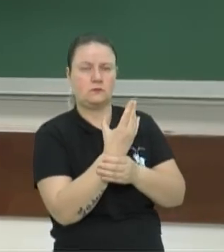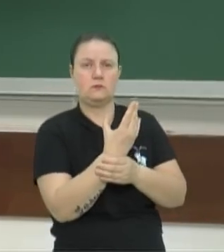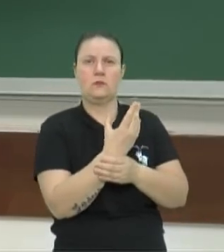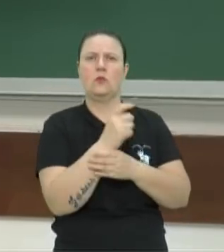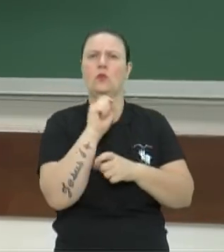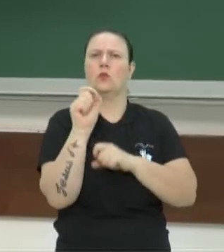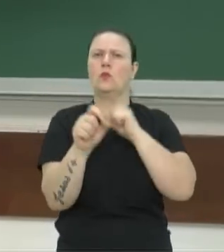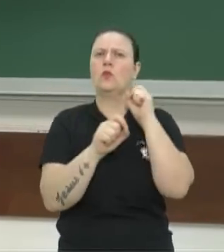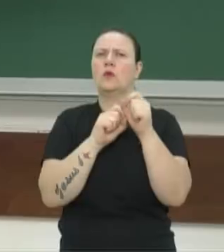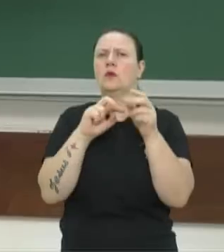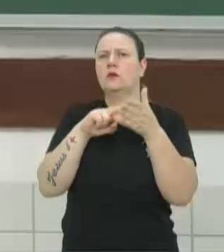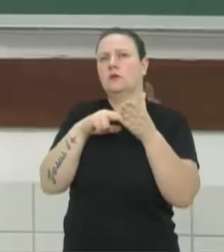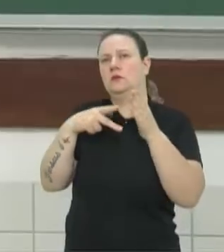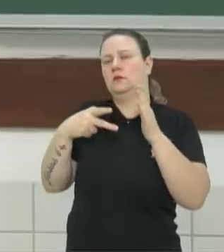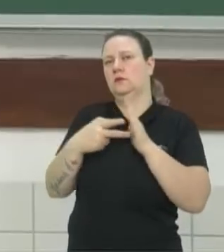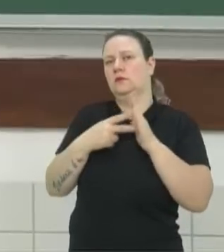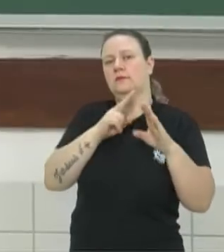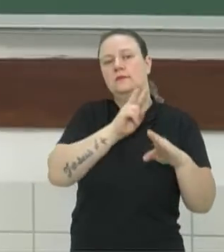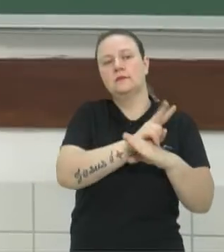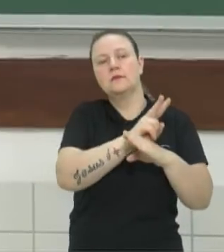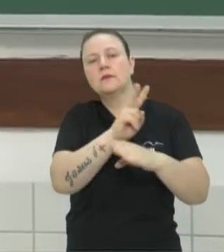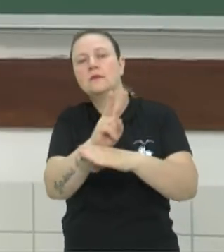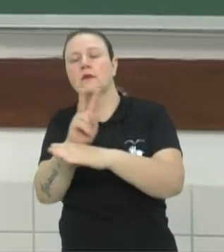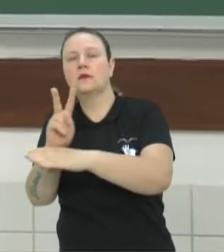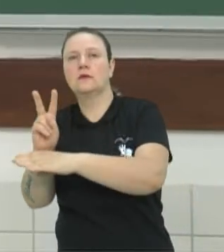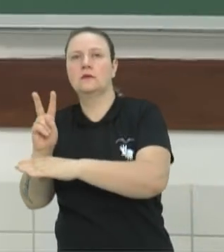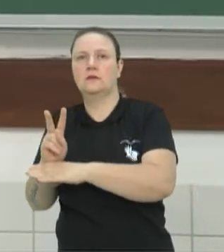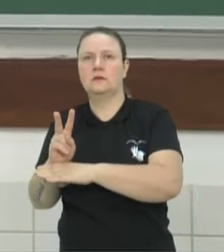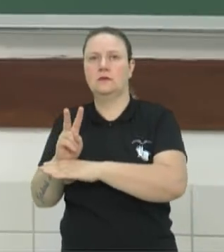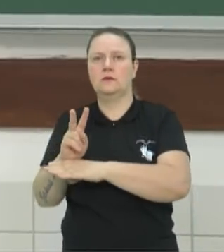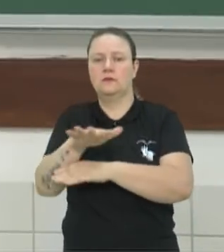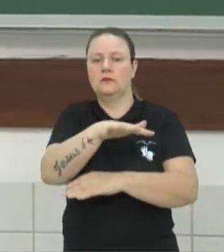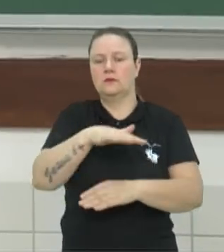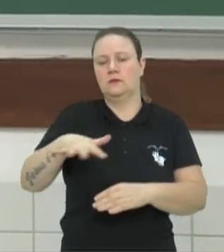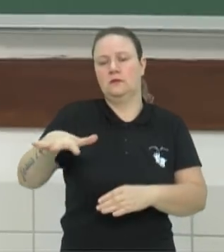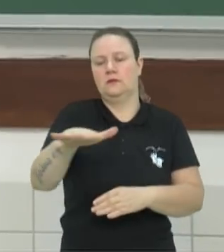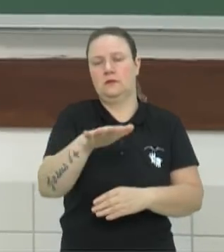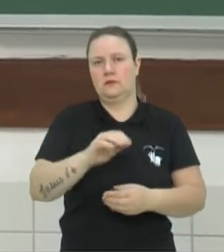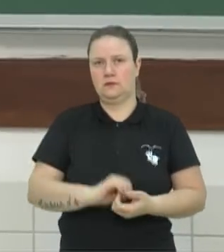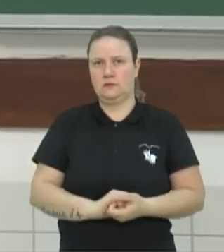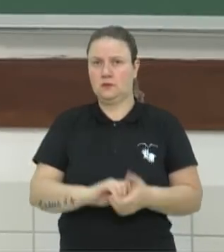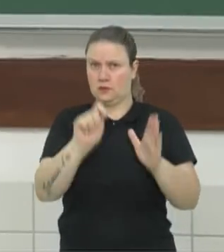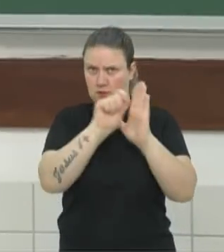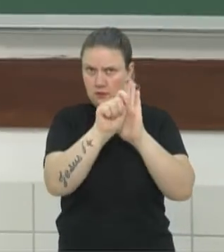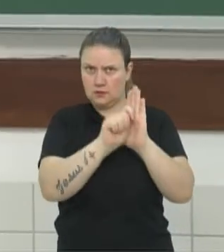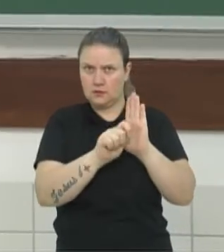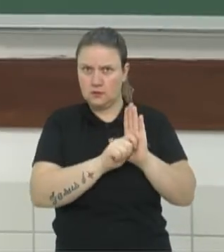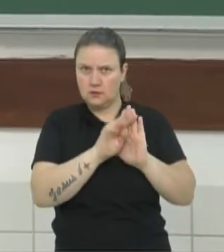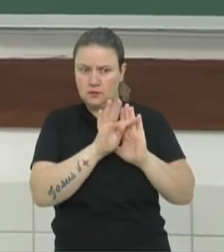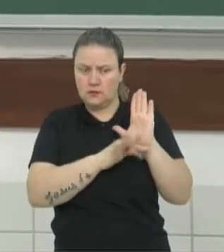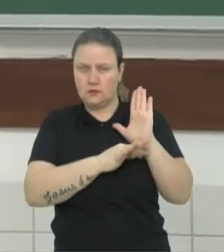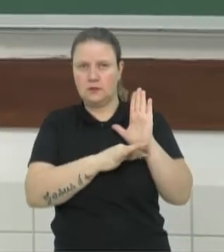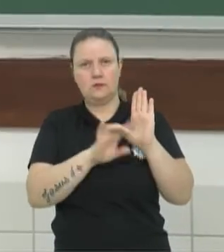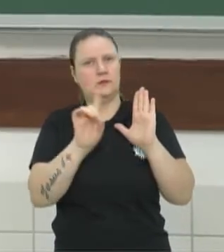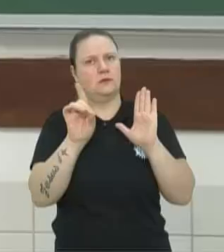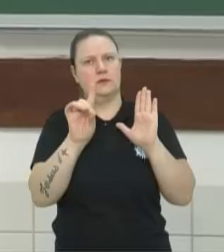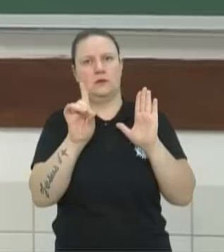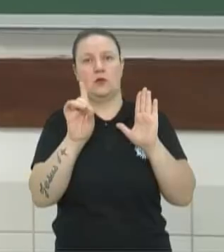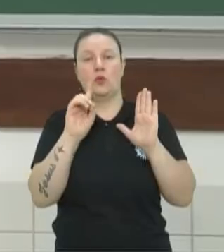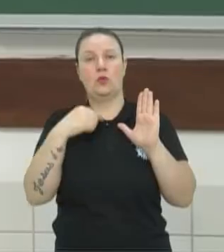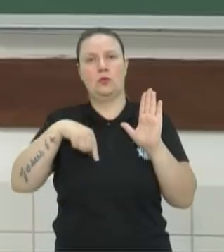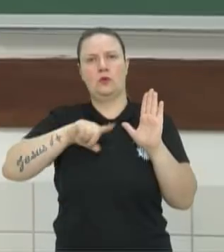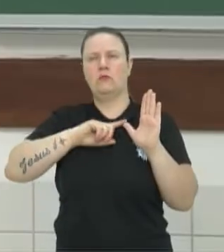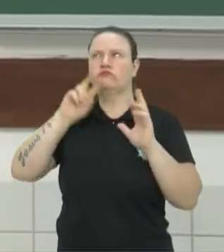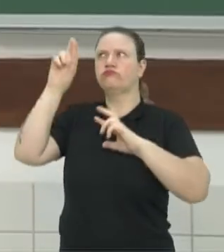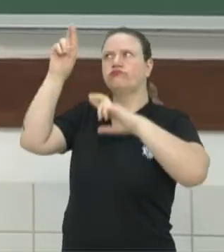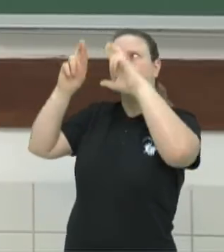mudar o mundo seria cuidar do meio ambiente, ok? Isso está escrito no texto? Não está escrito. Nós analisamos isso